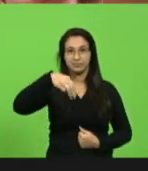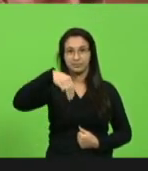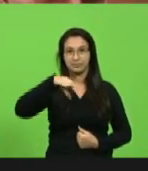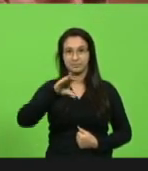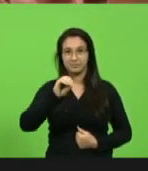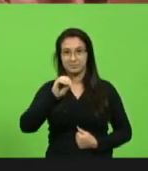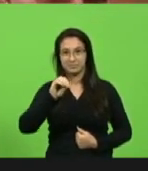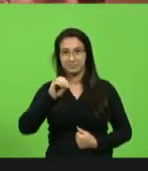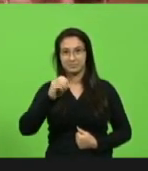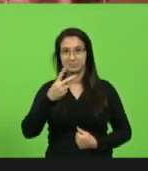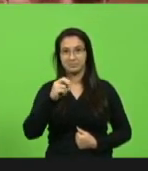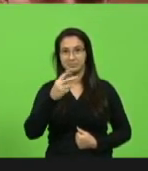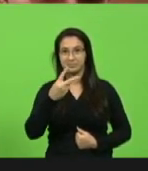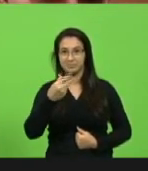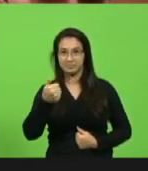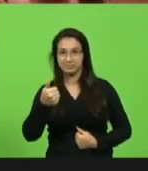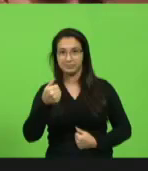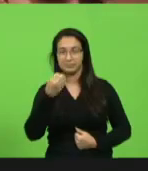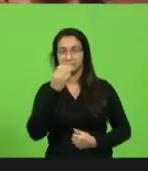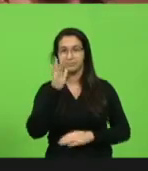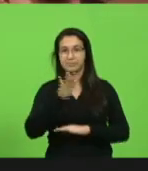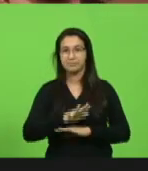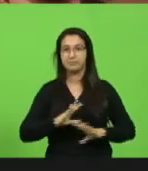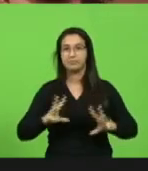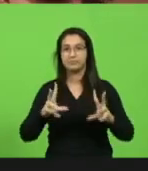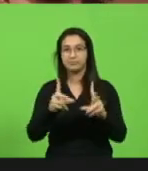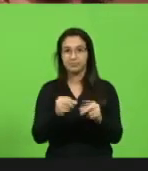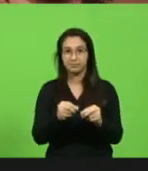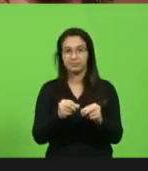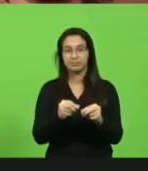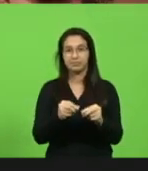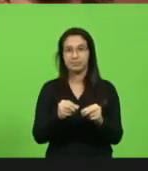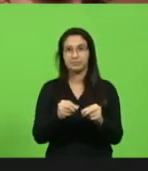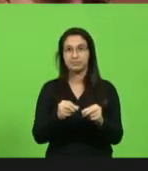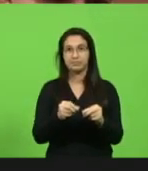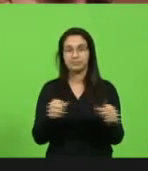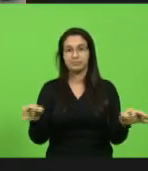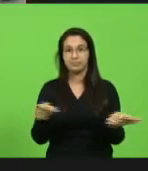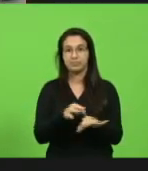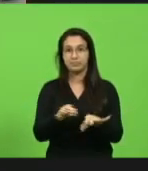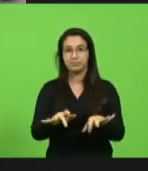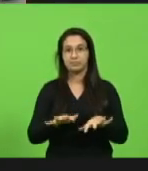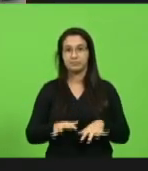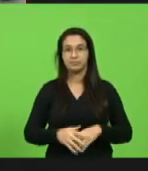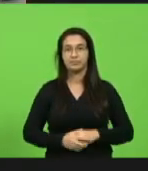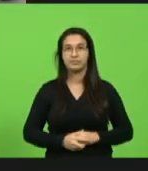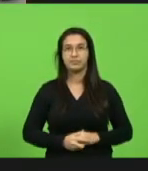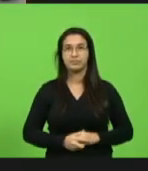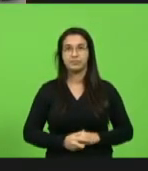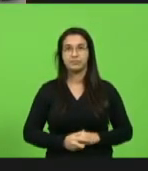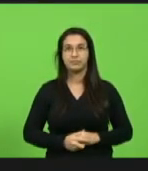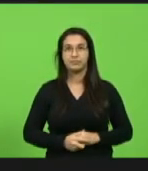dois mil e 21 muito boa tarde a todos em geral da sessão